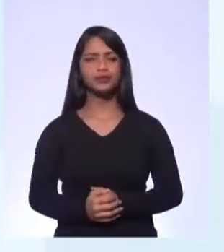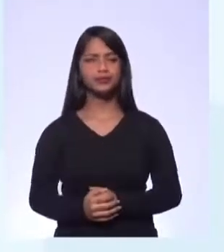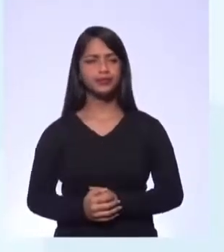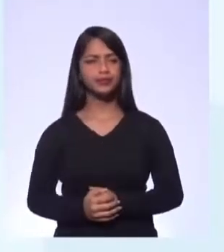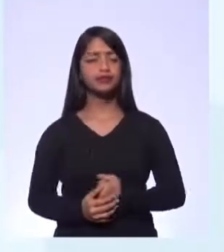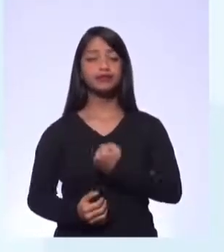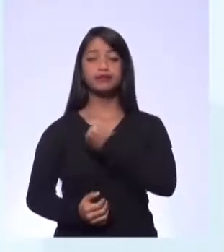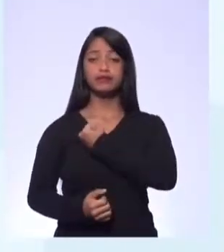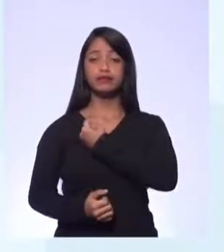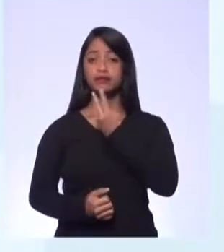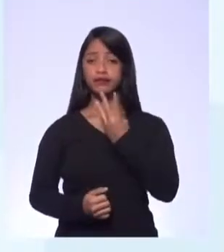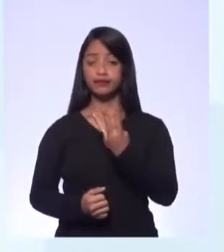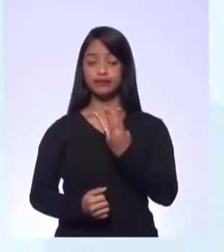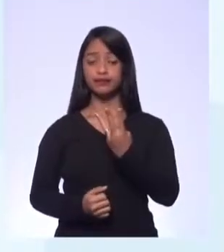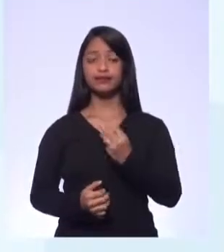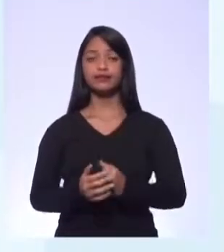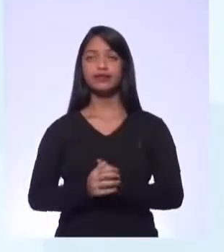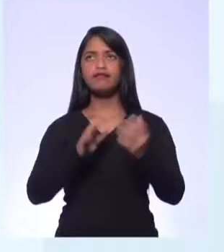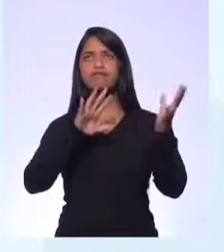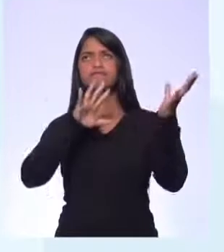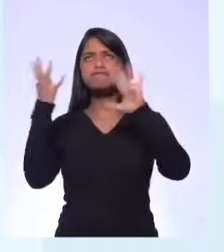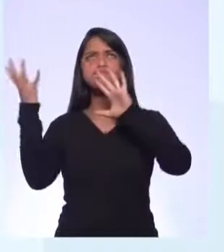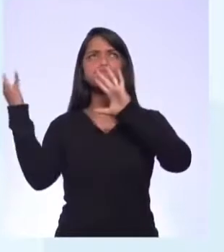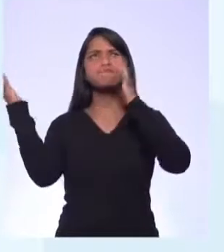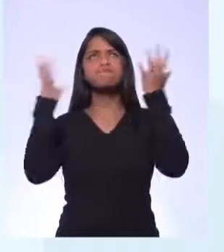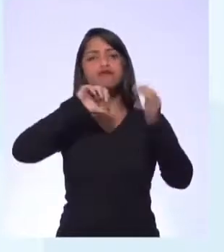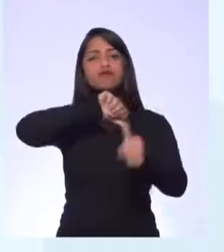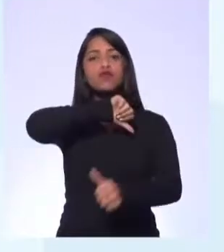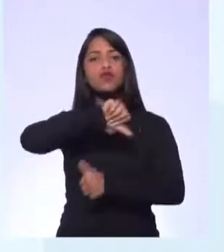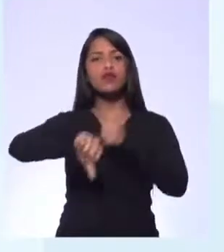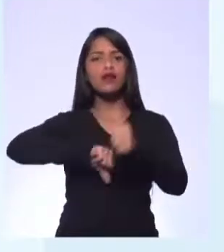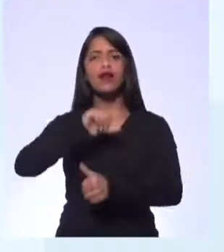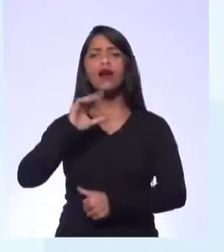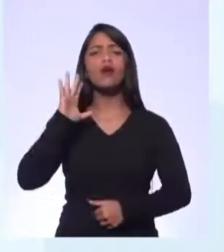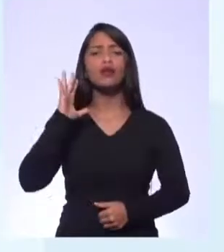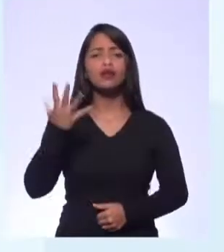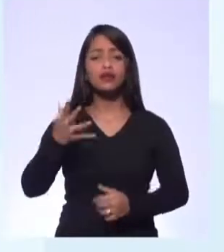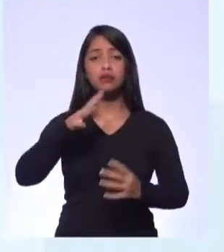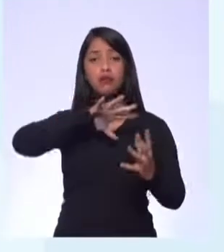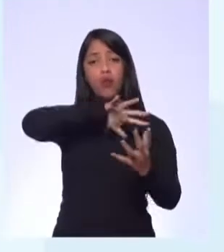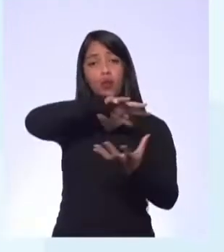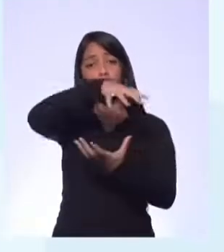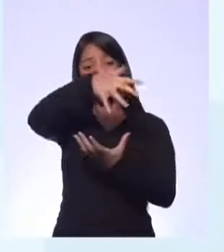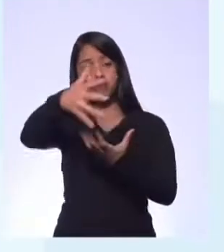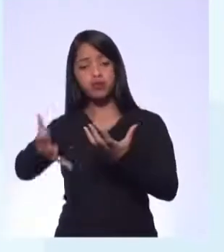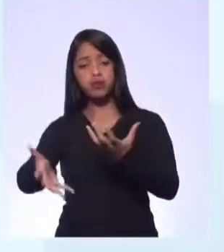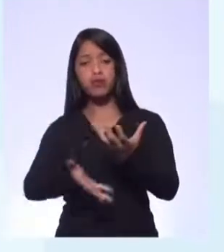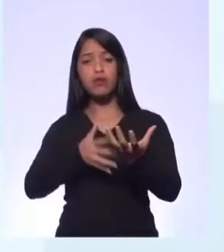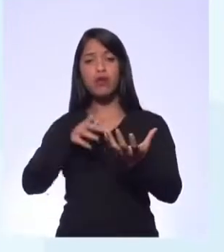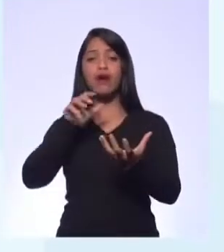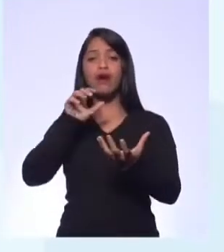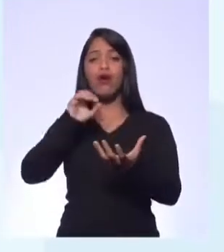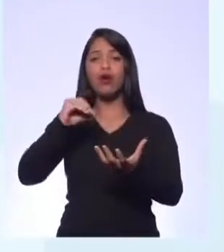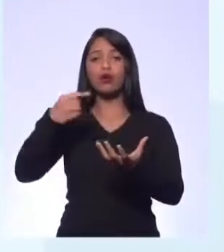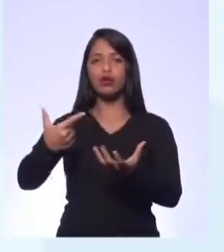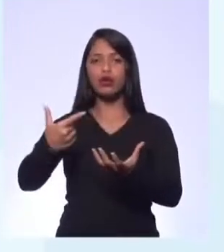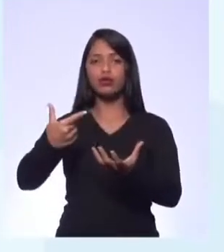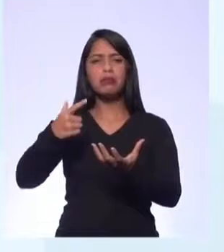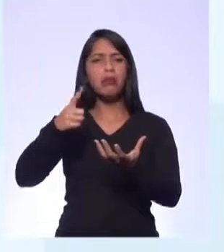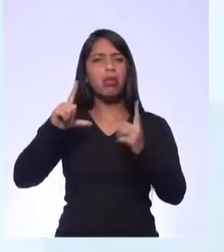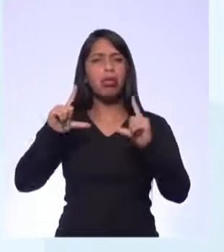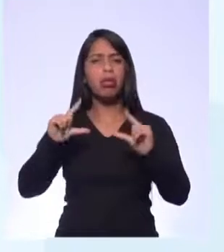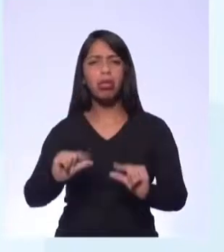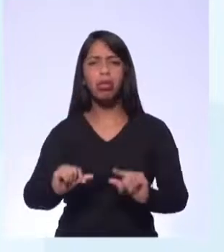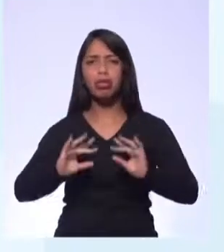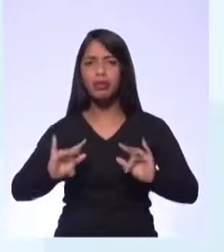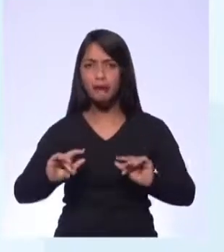the oxygen on Earth? As mudanças climáticas podem extinguir todo o oxigênio da Terra? Yes, it can. Sim, pode. Can